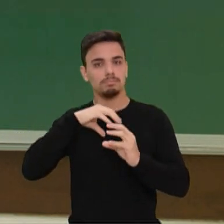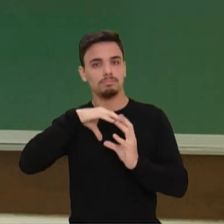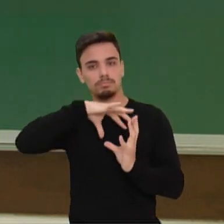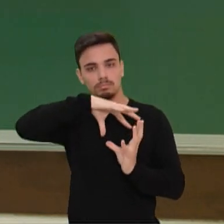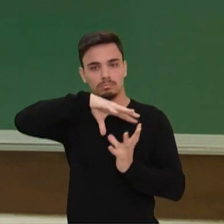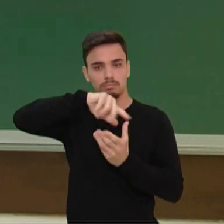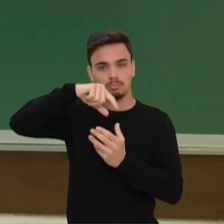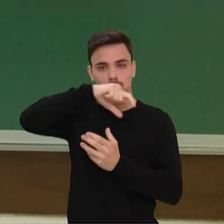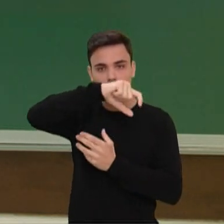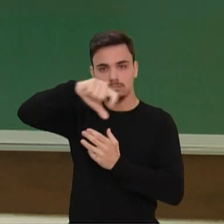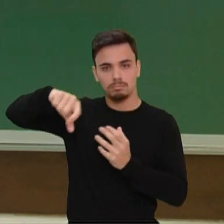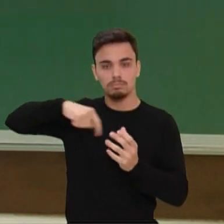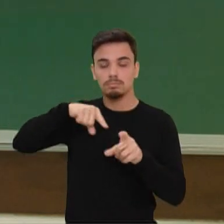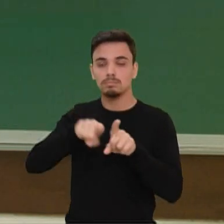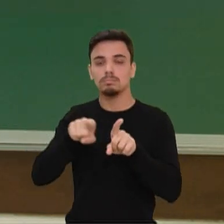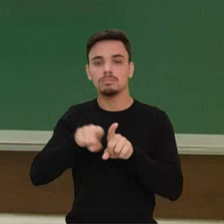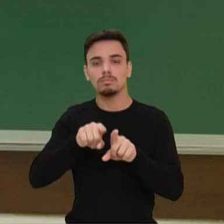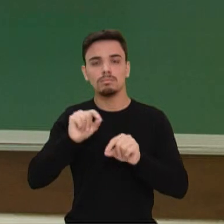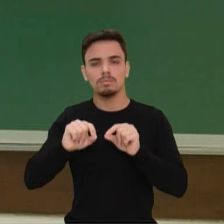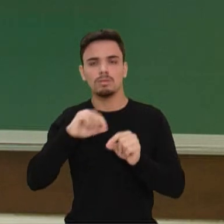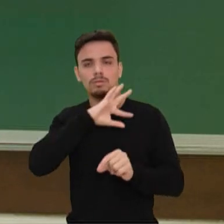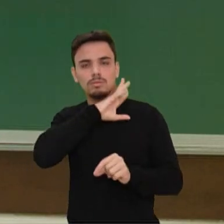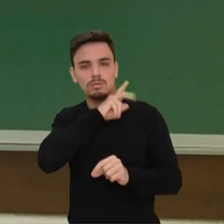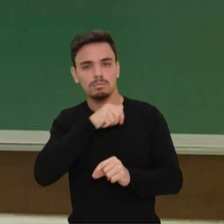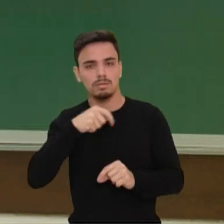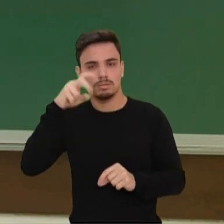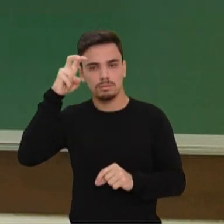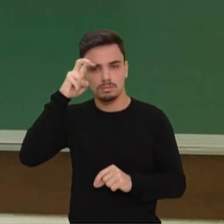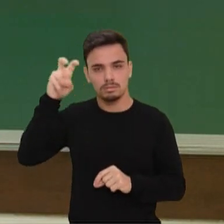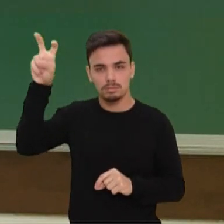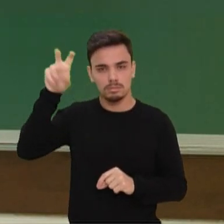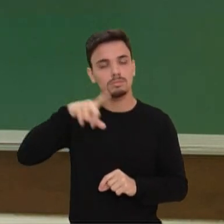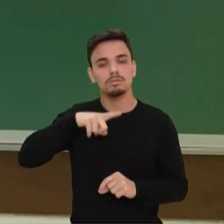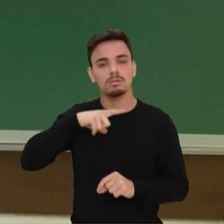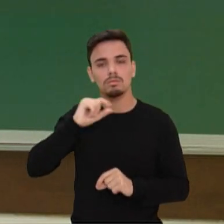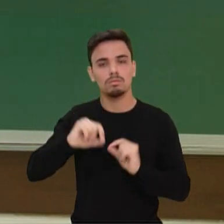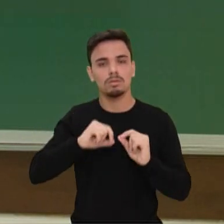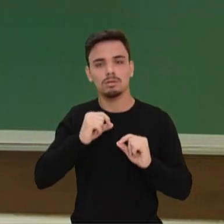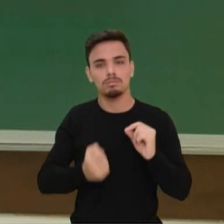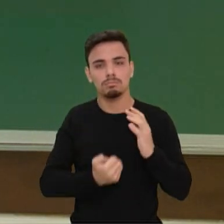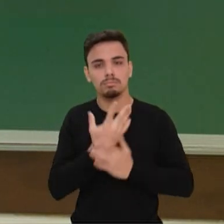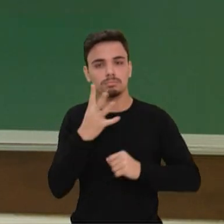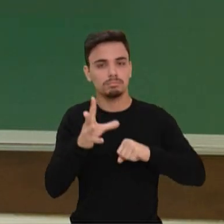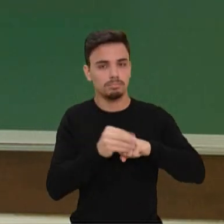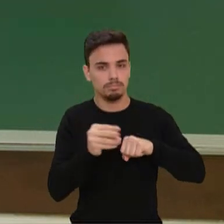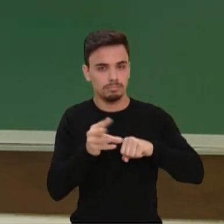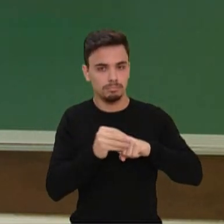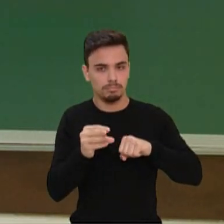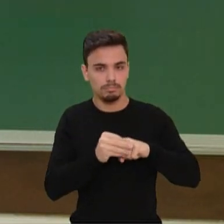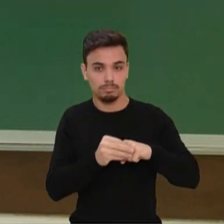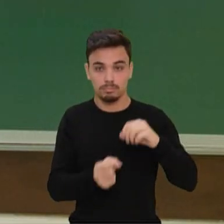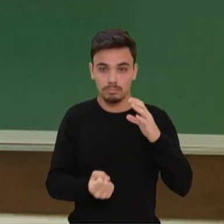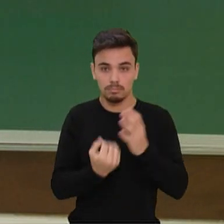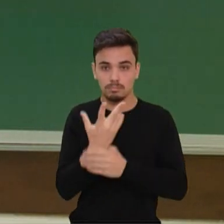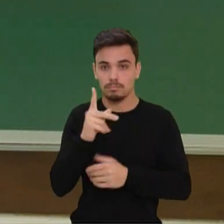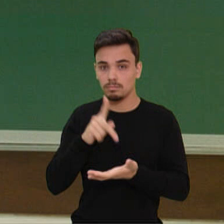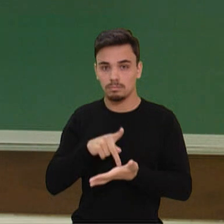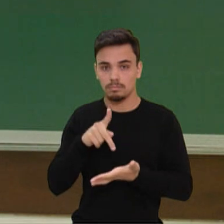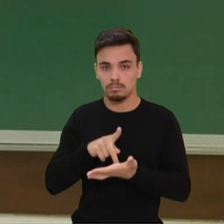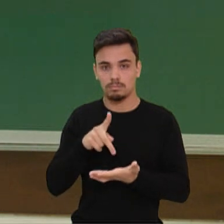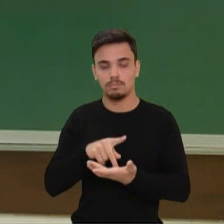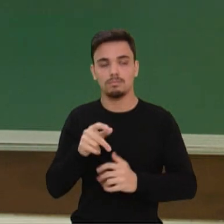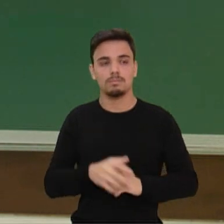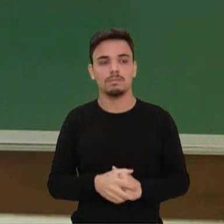e nós aqui, enquanto esses animais inteligentes que somos, criamos o conhecimento, criamos a verdade. E